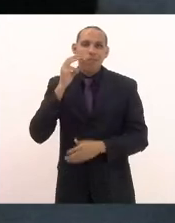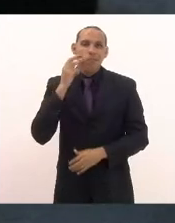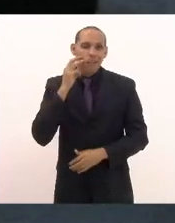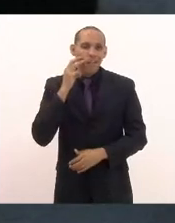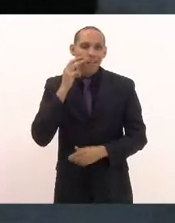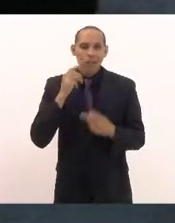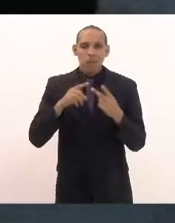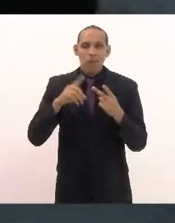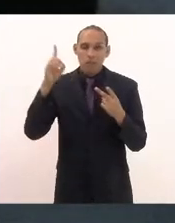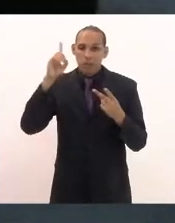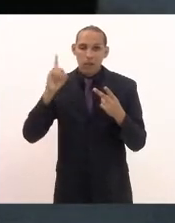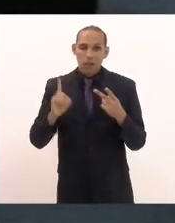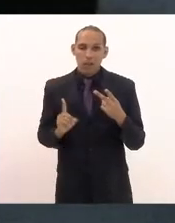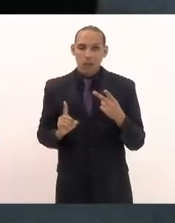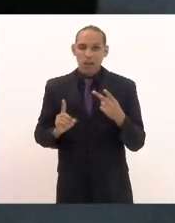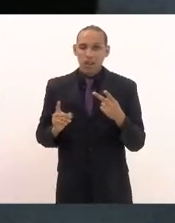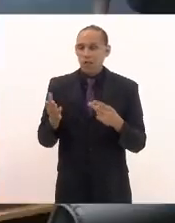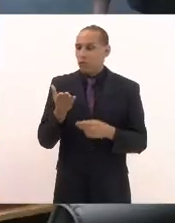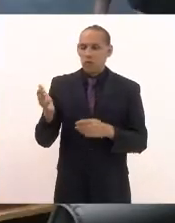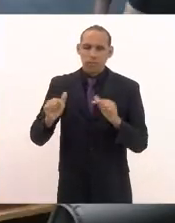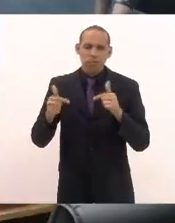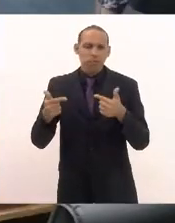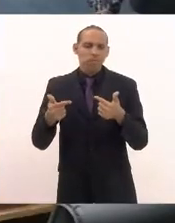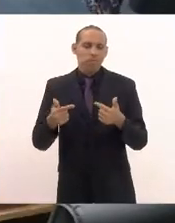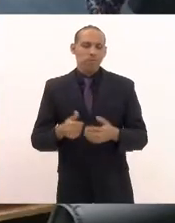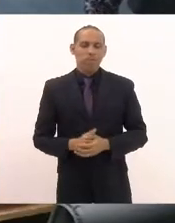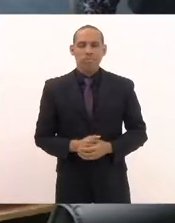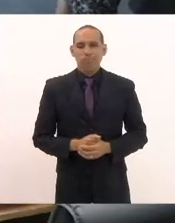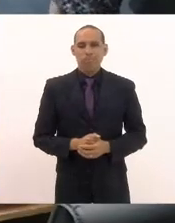Carneiro e Dani Monteiro pela iniciativa.